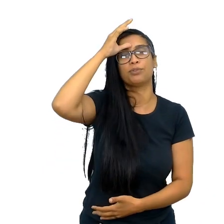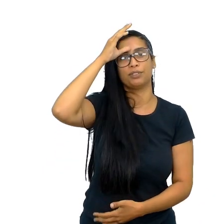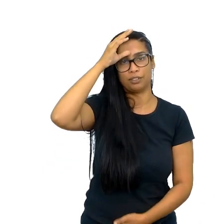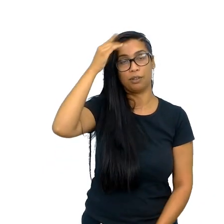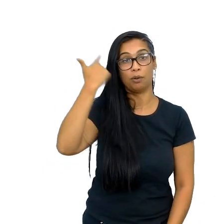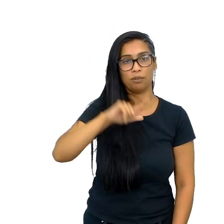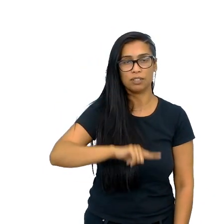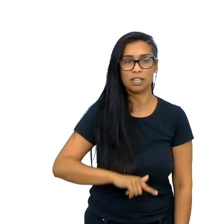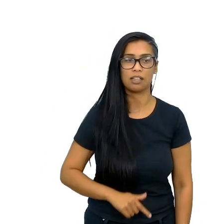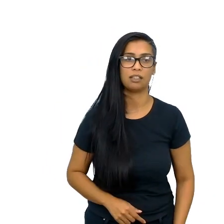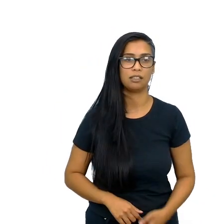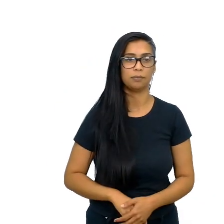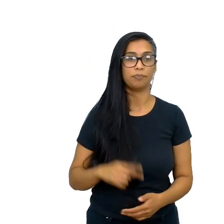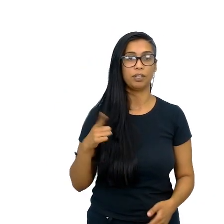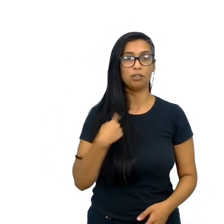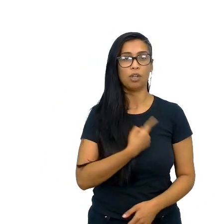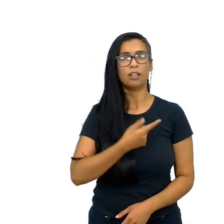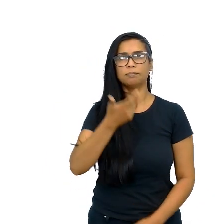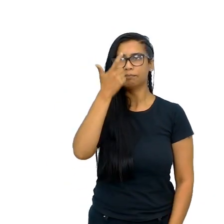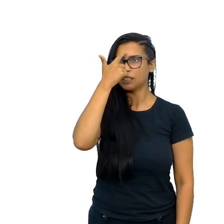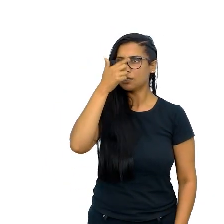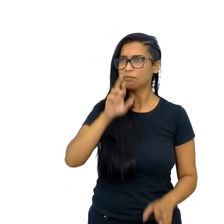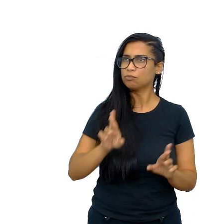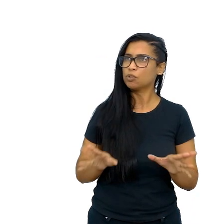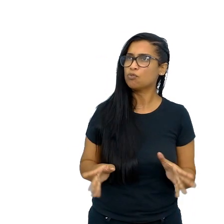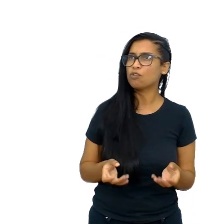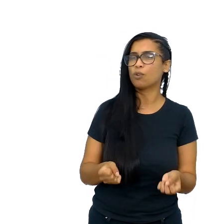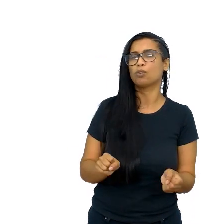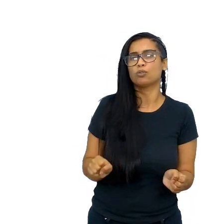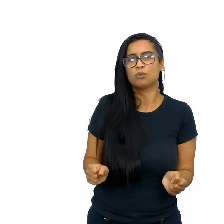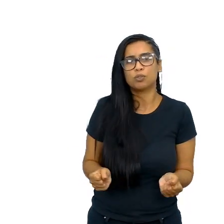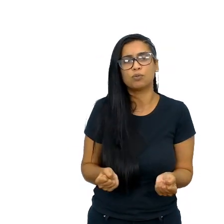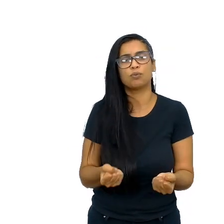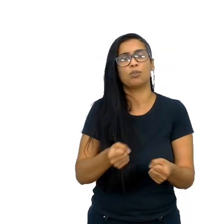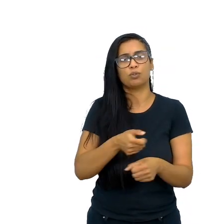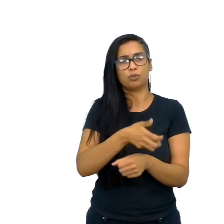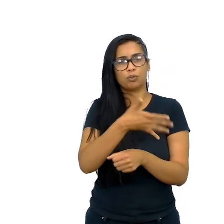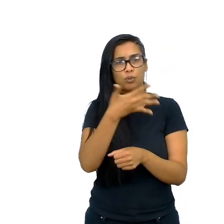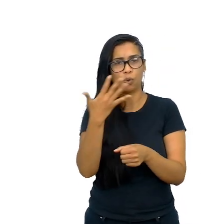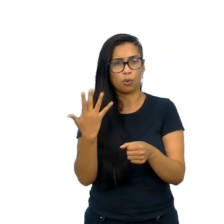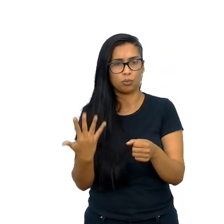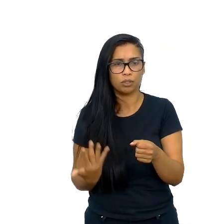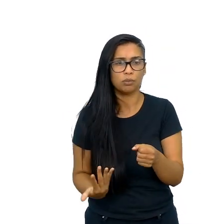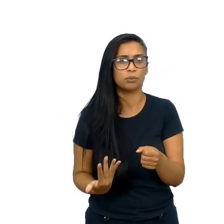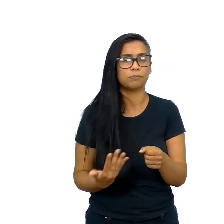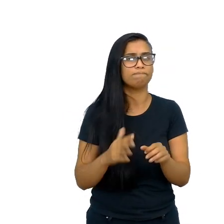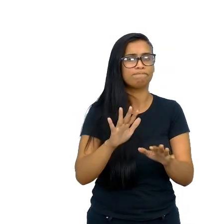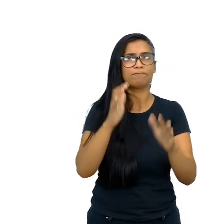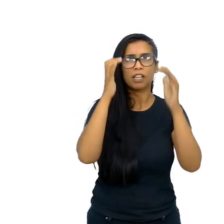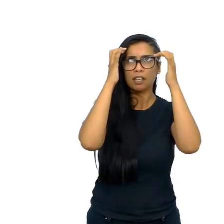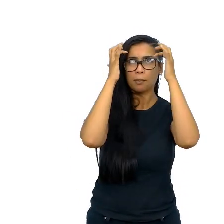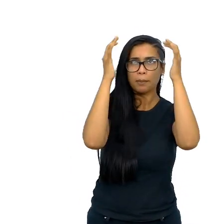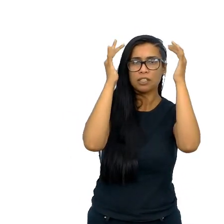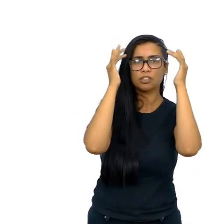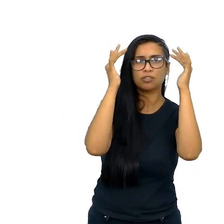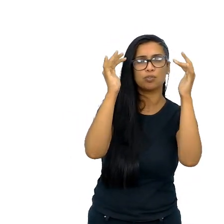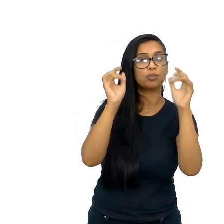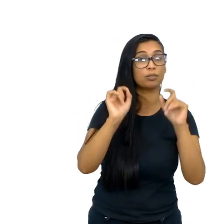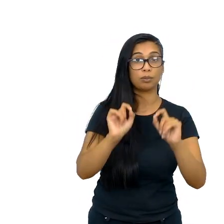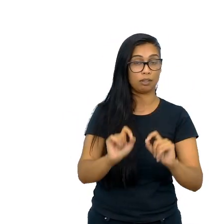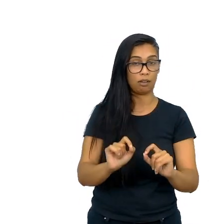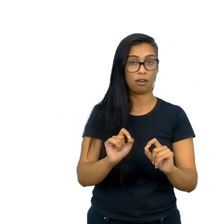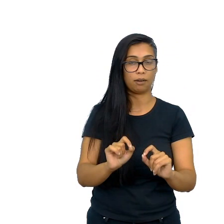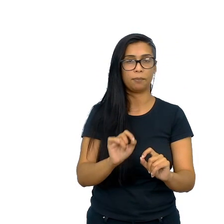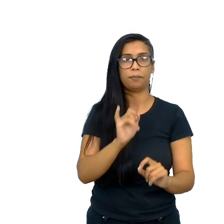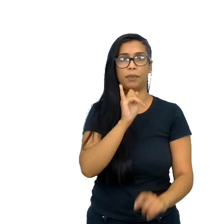aqui pensando nessa capacidade de decodificação, nós vamos imaginar que essa capacidade de decodificação é